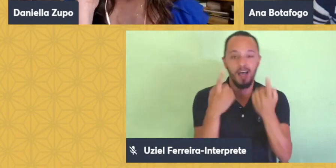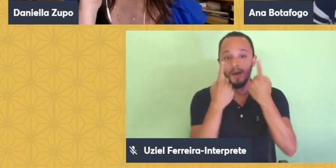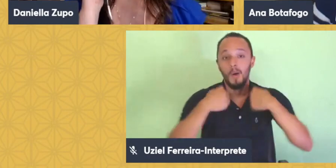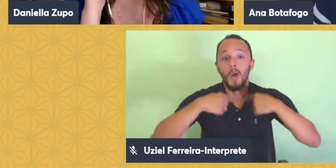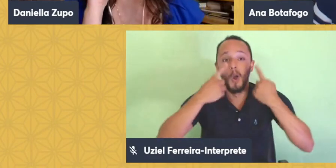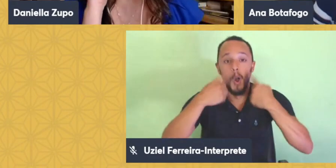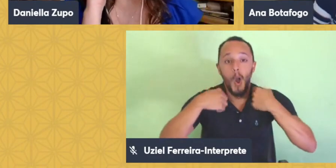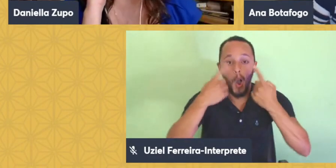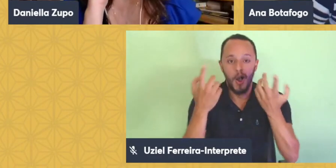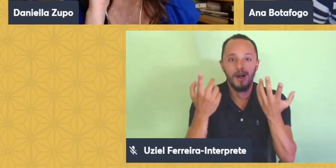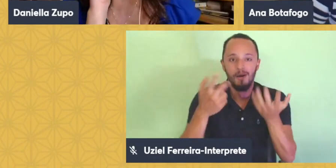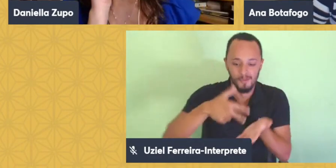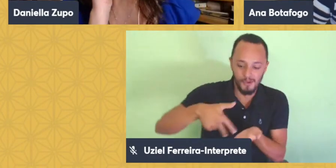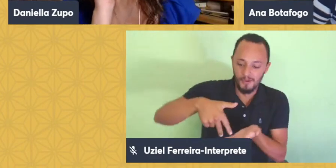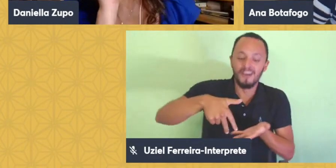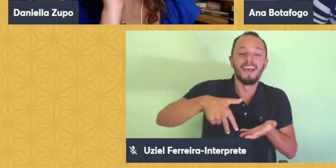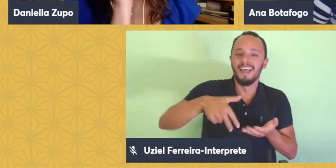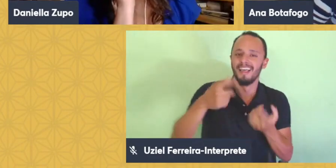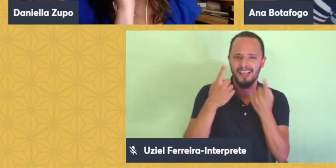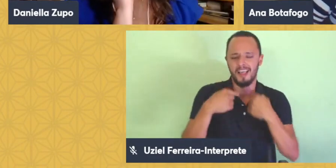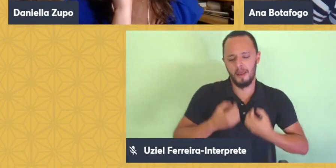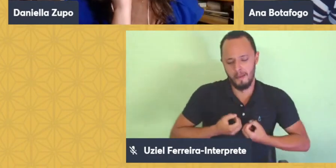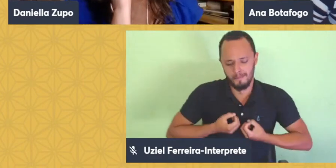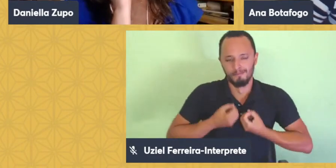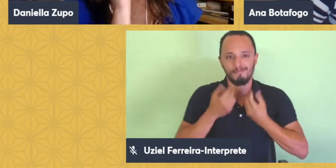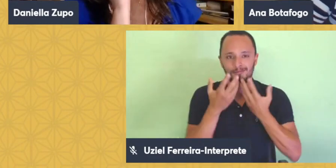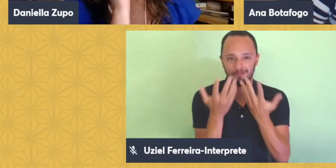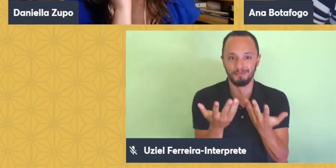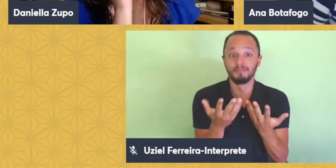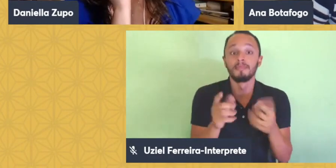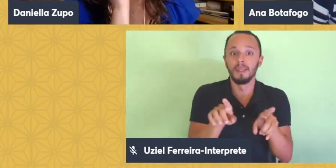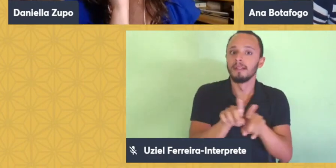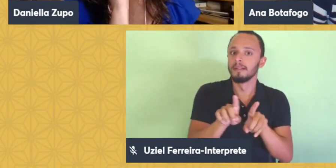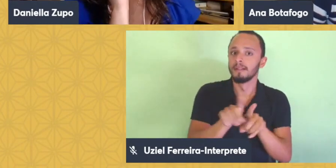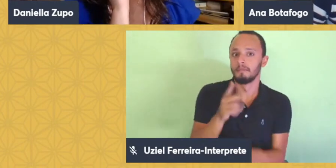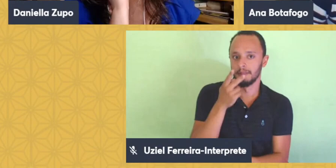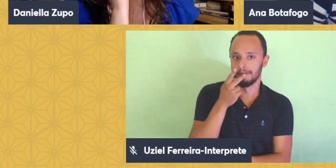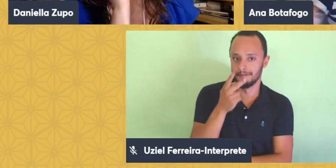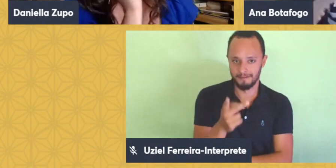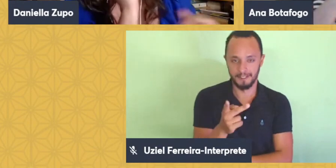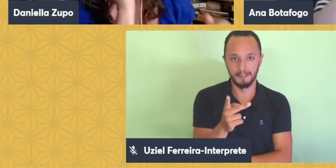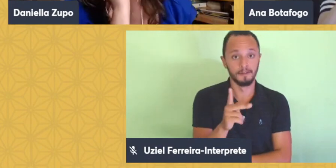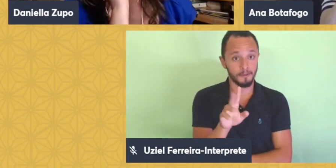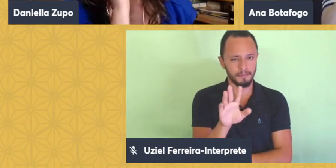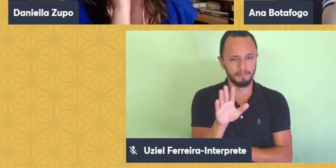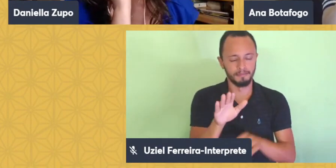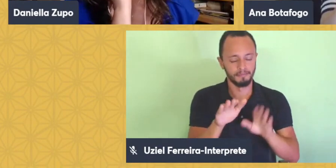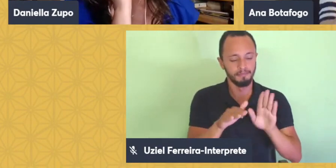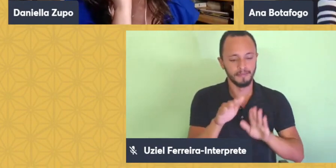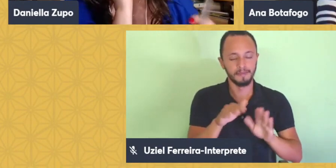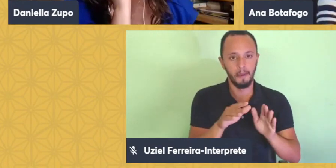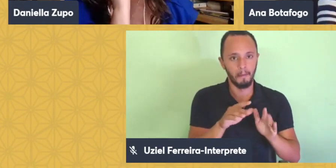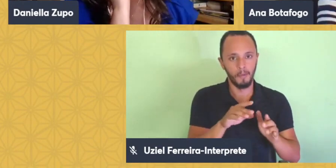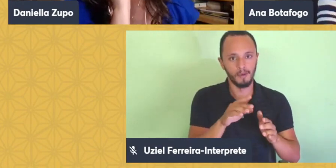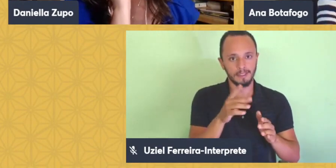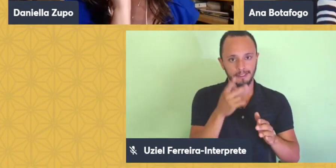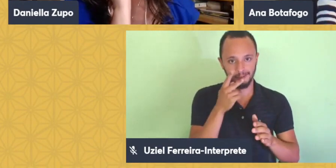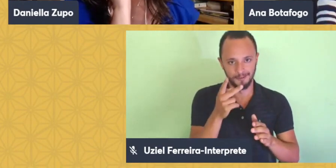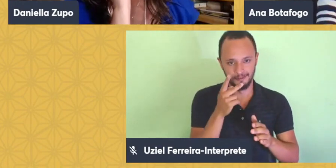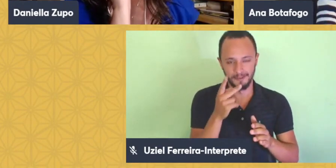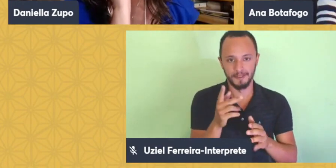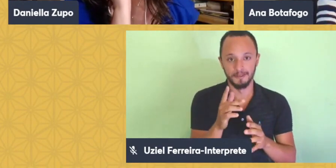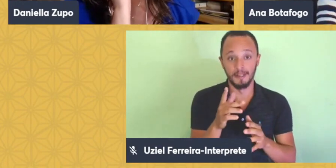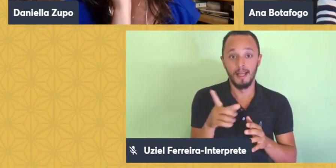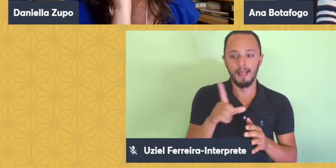da transmissão da cultura Mas ela fala uma coisa também que talvez fosse melhor deixar para depois mas enfim e já vou pegar aqui no